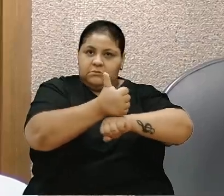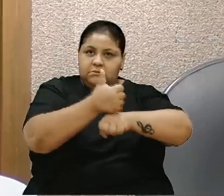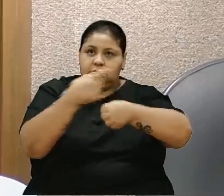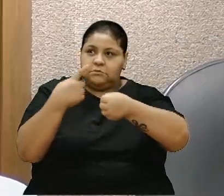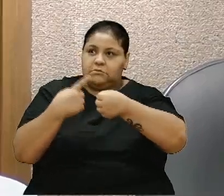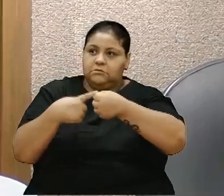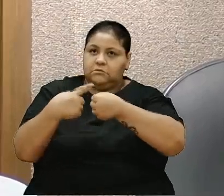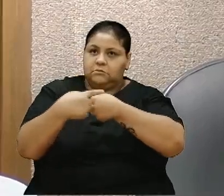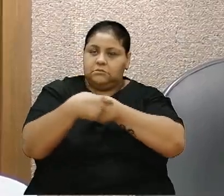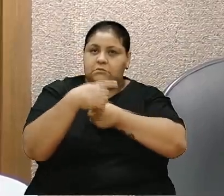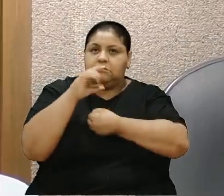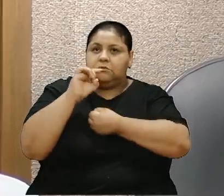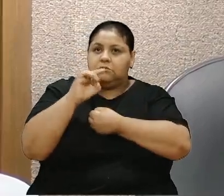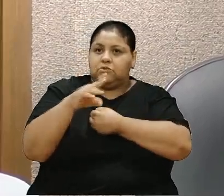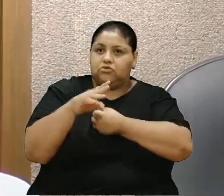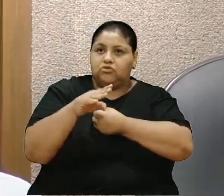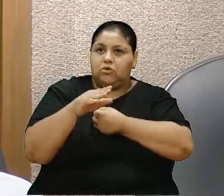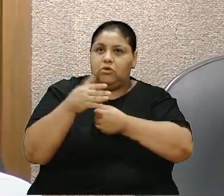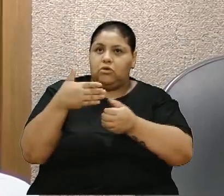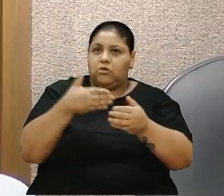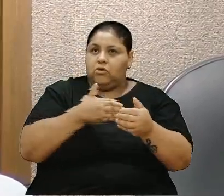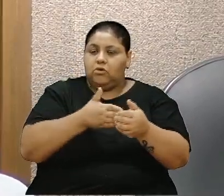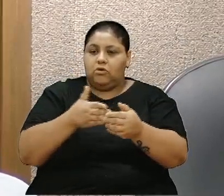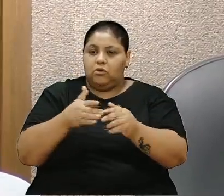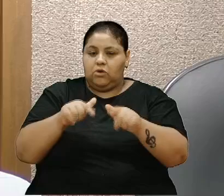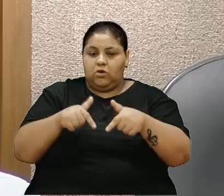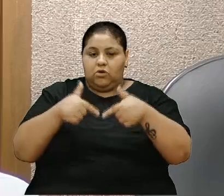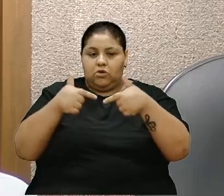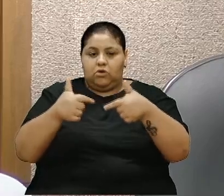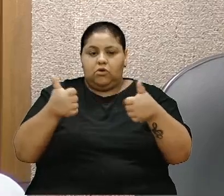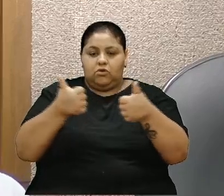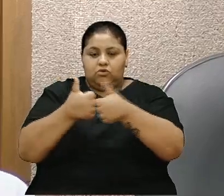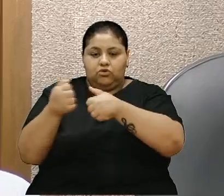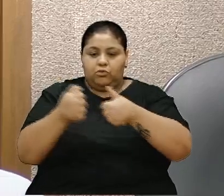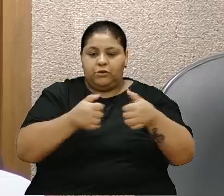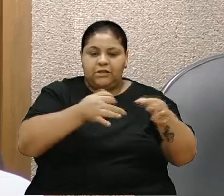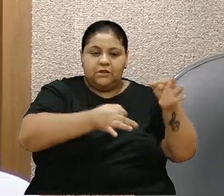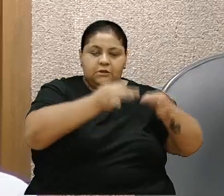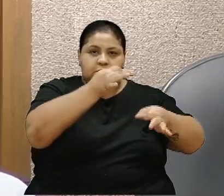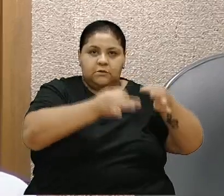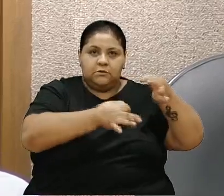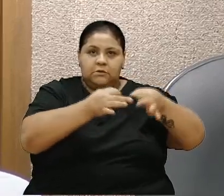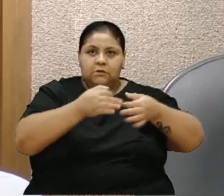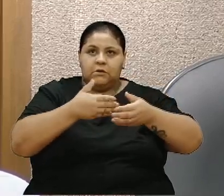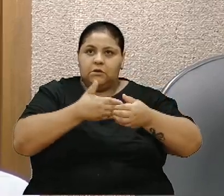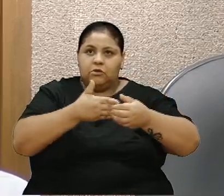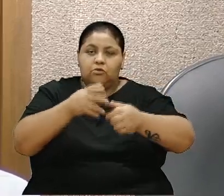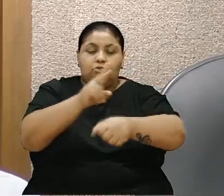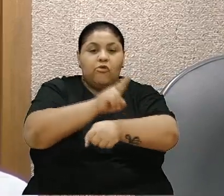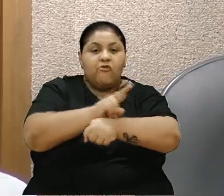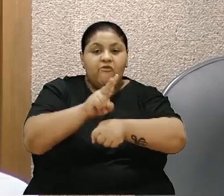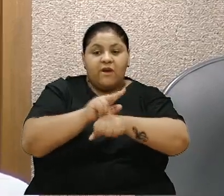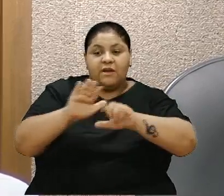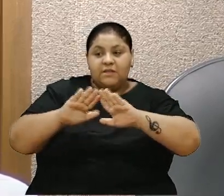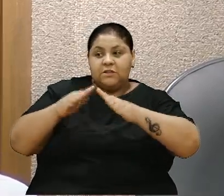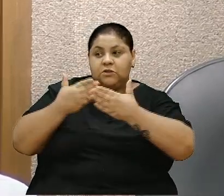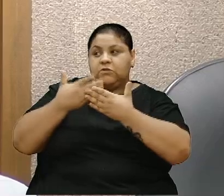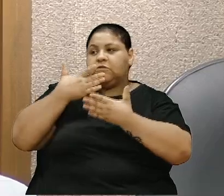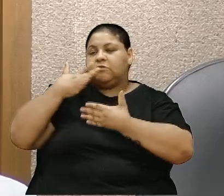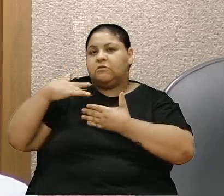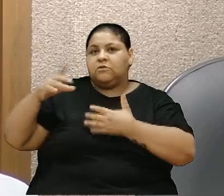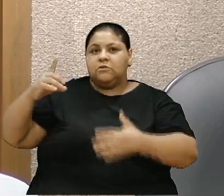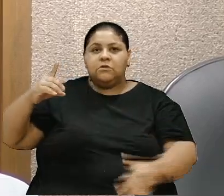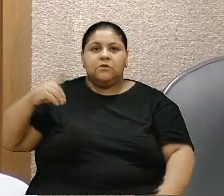cidade só para buscar medidas junto ao Poder Judiciário para buscar vagas nas escolas infantis. Tinha